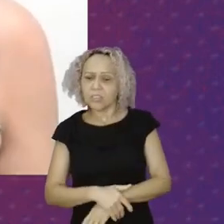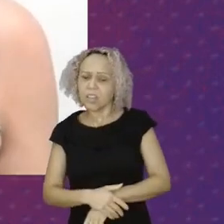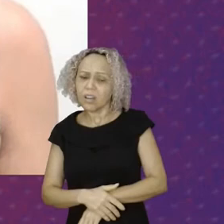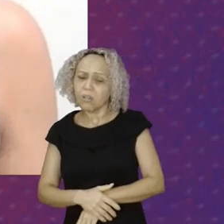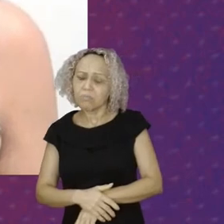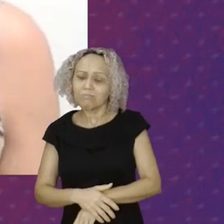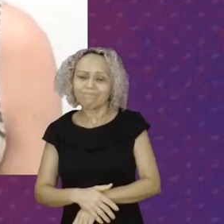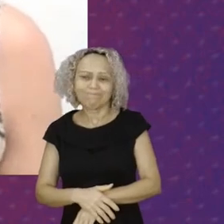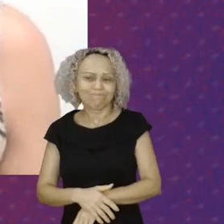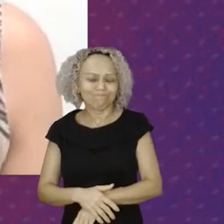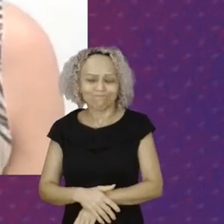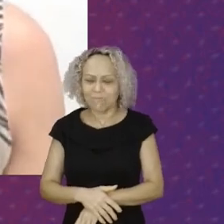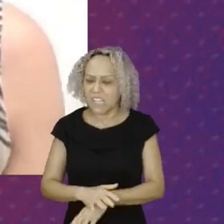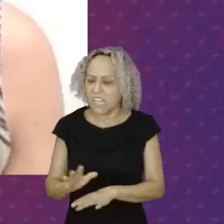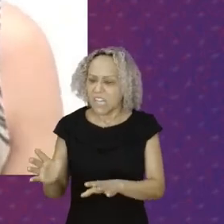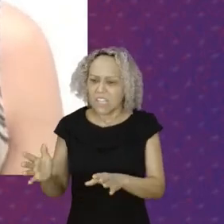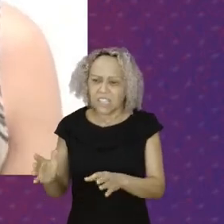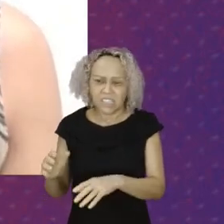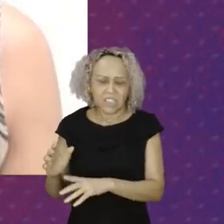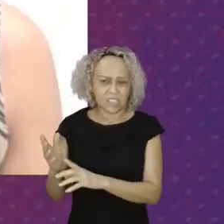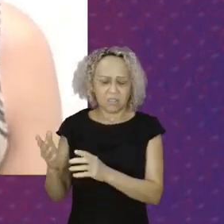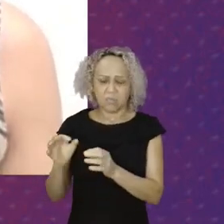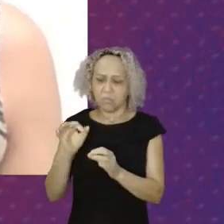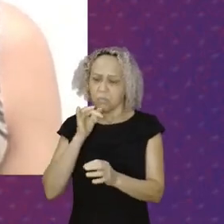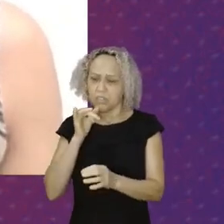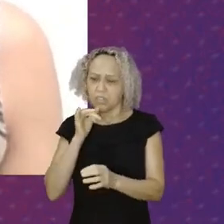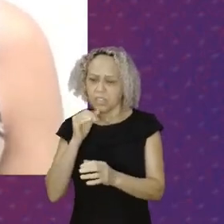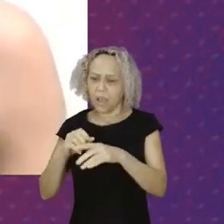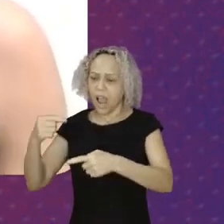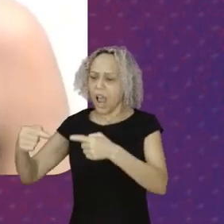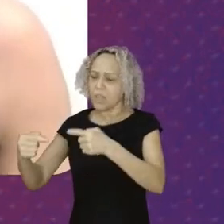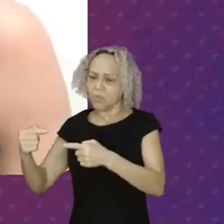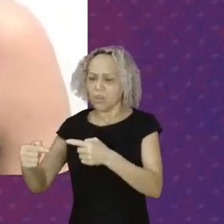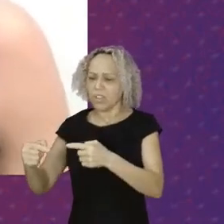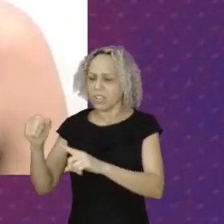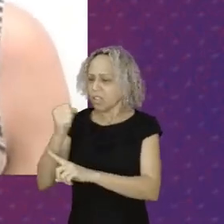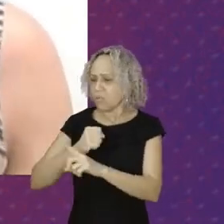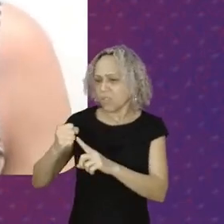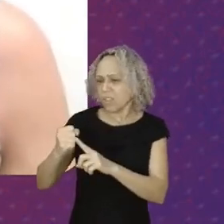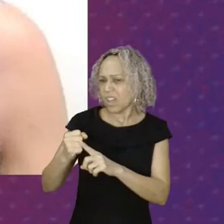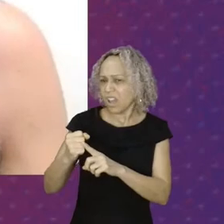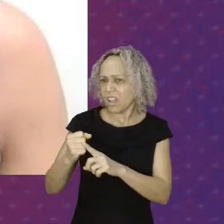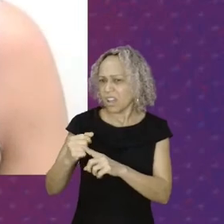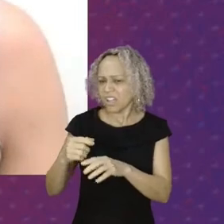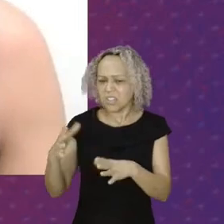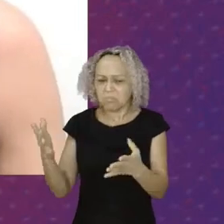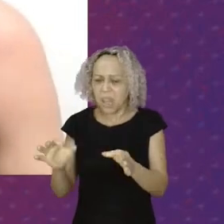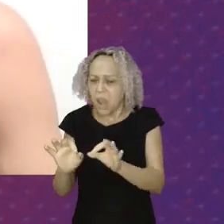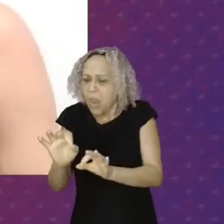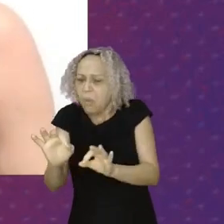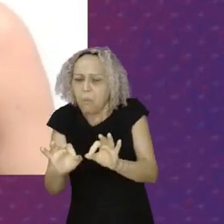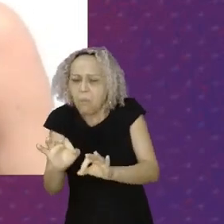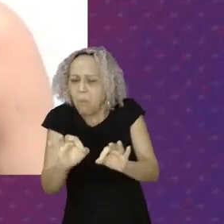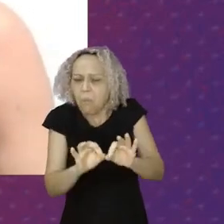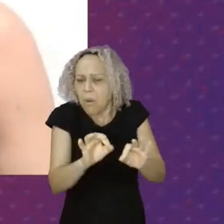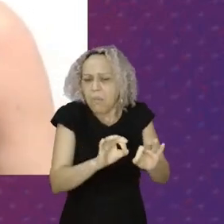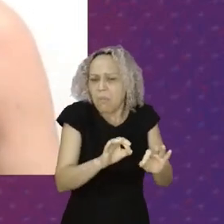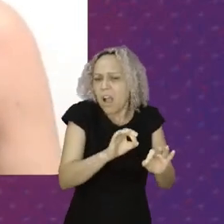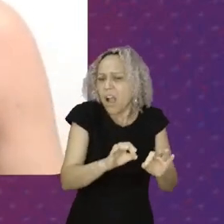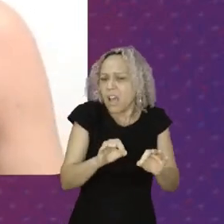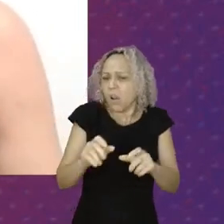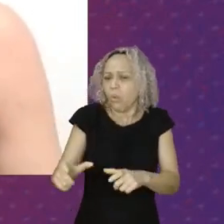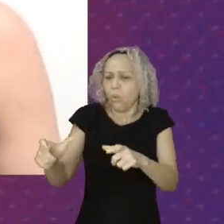eu chego num espaço onde eu não sou respeitada, onde eu não sou reconhecida e